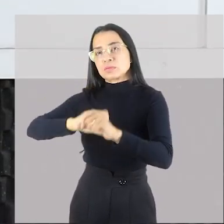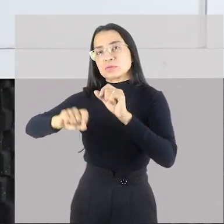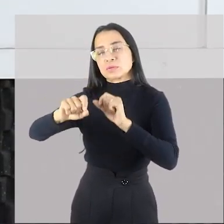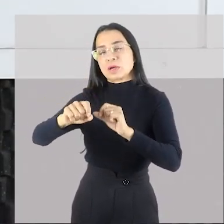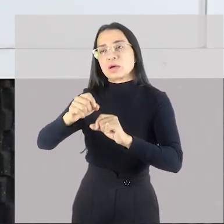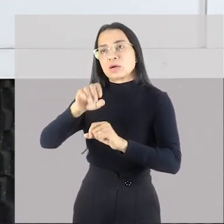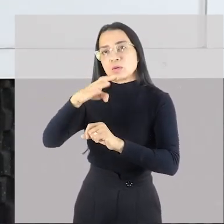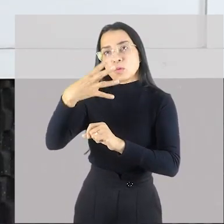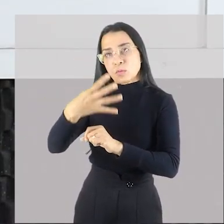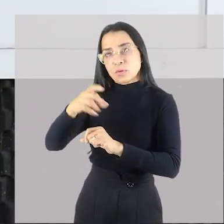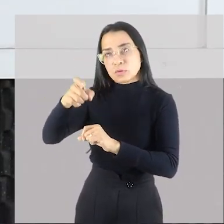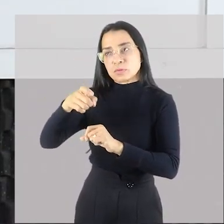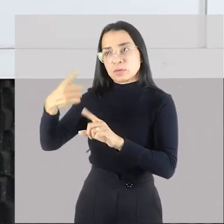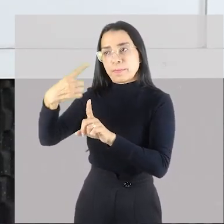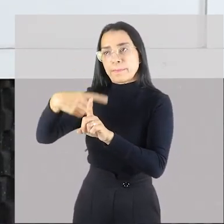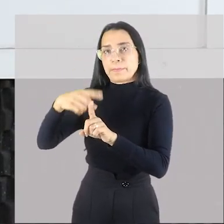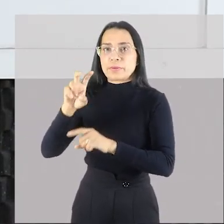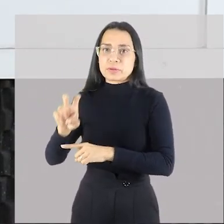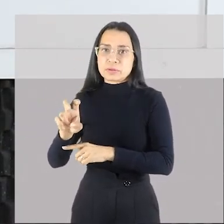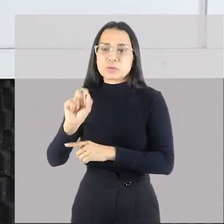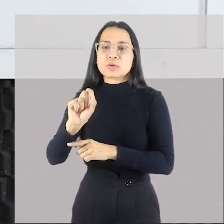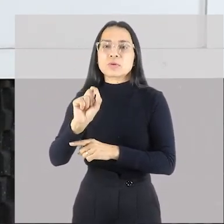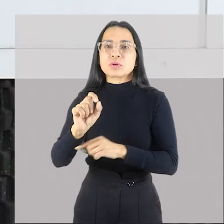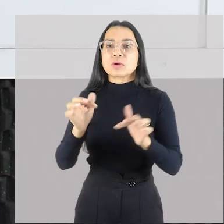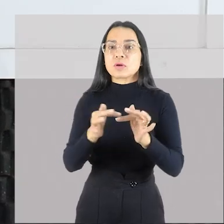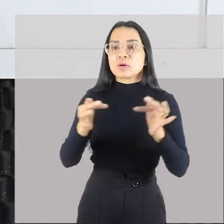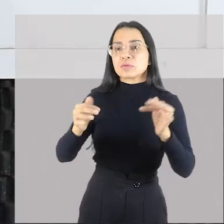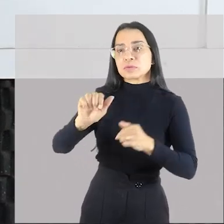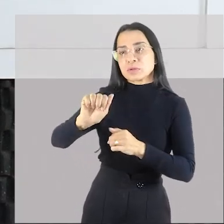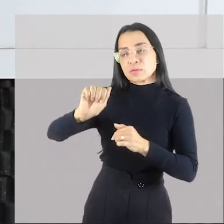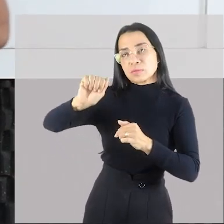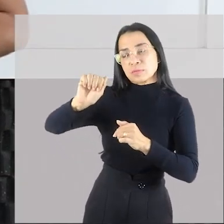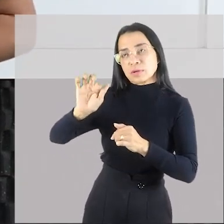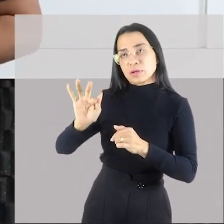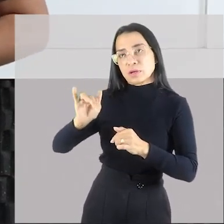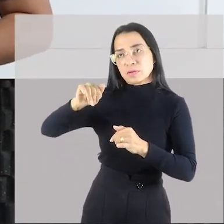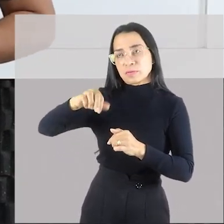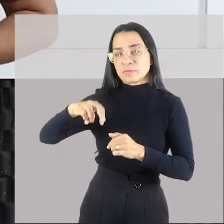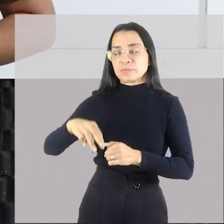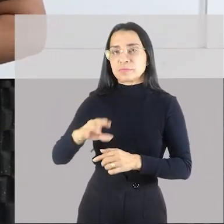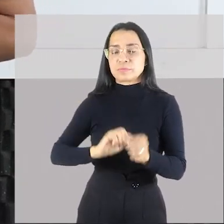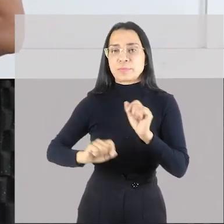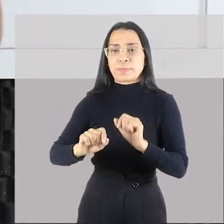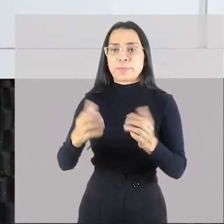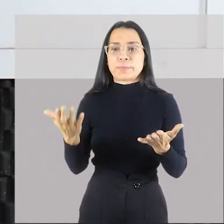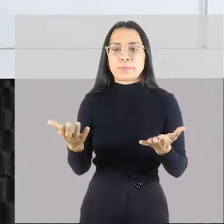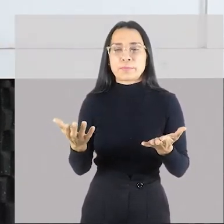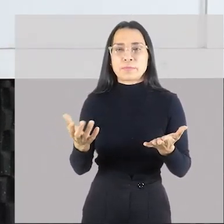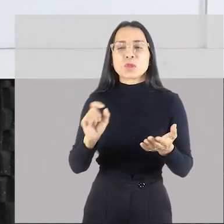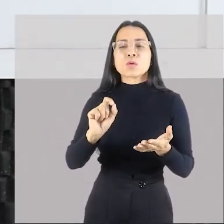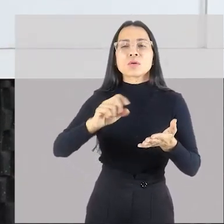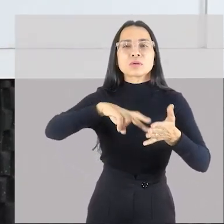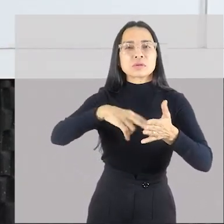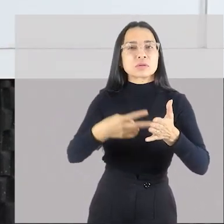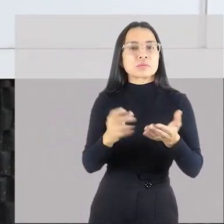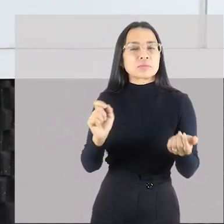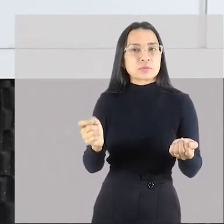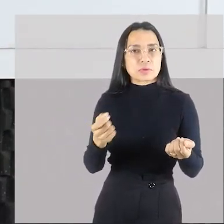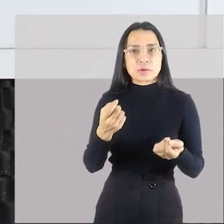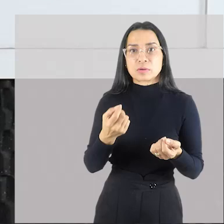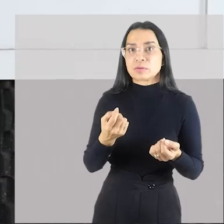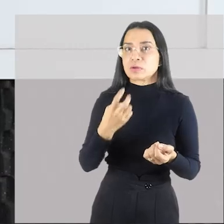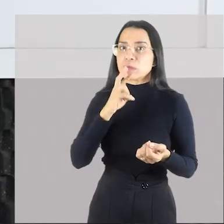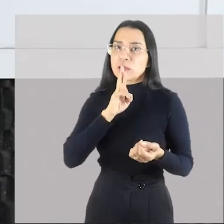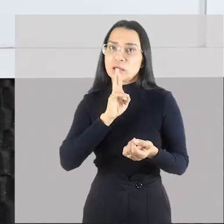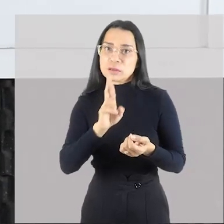Beleza? Então, significa estudar o sinal de uma função. Significa responder três coisas. Para quais